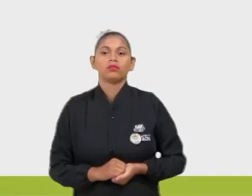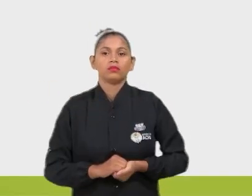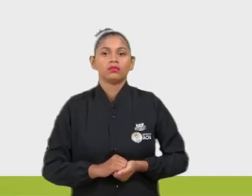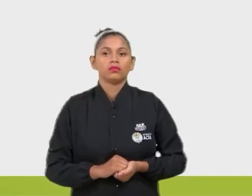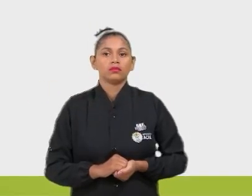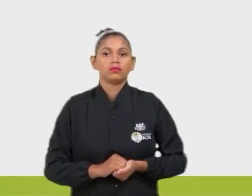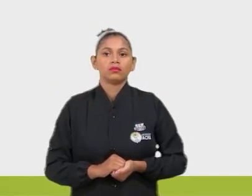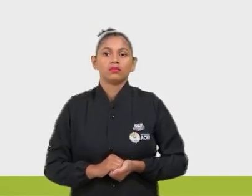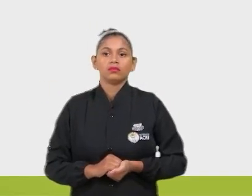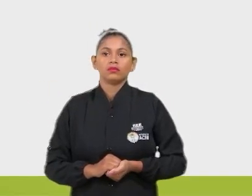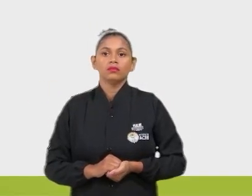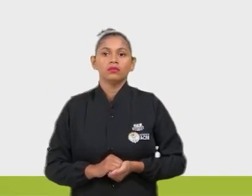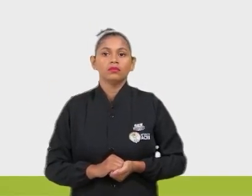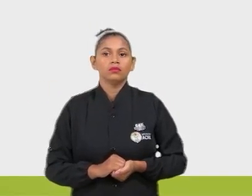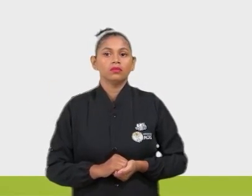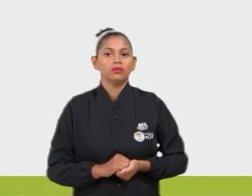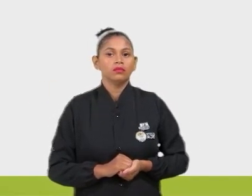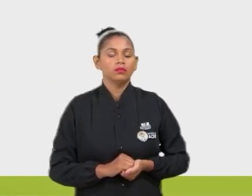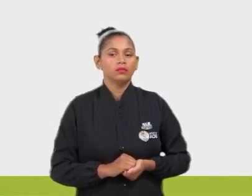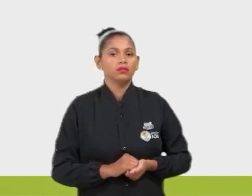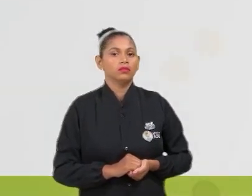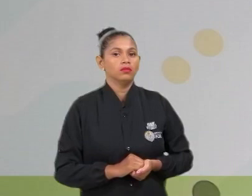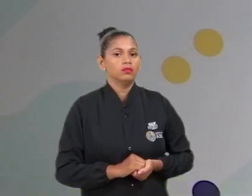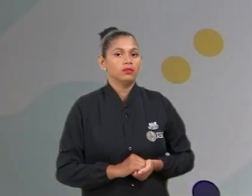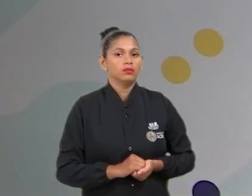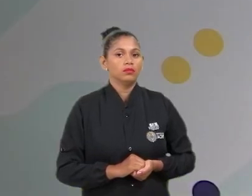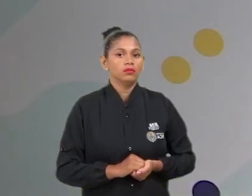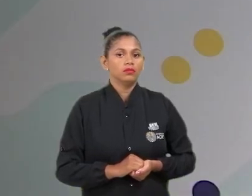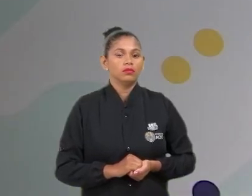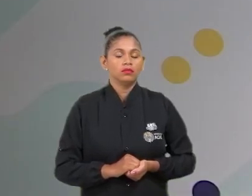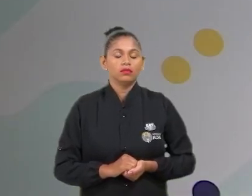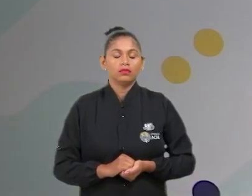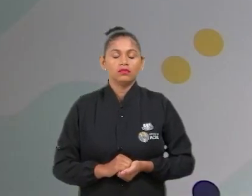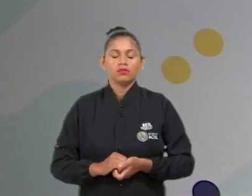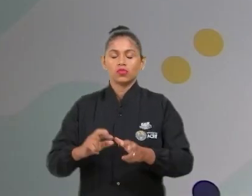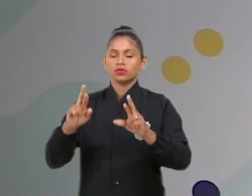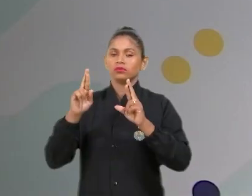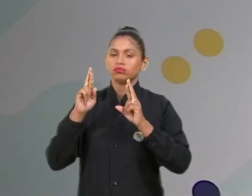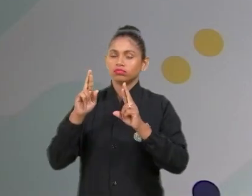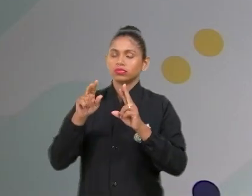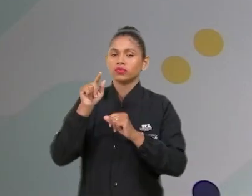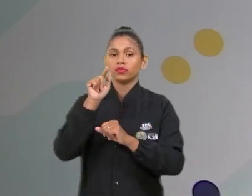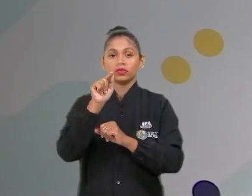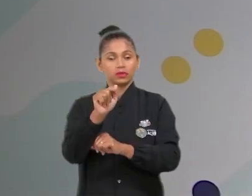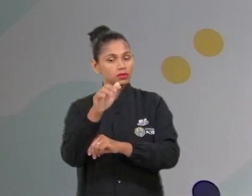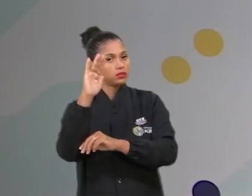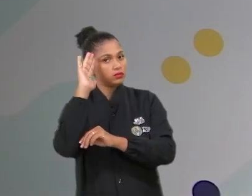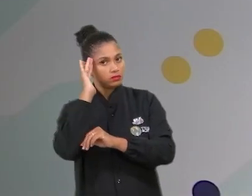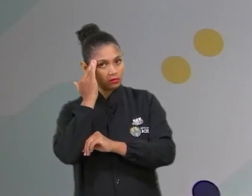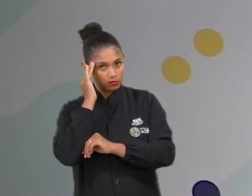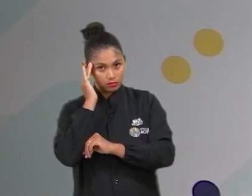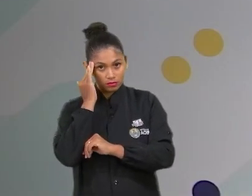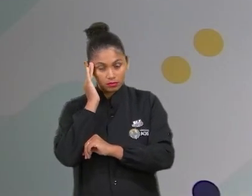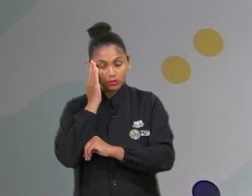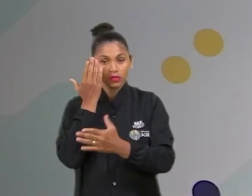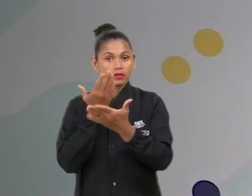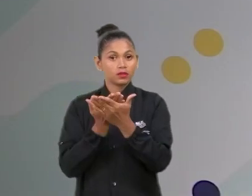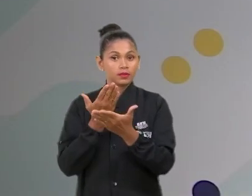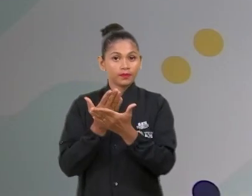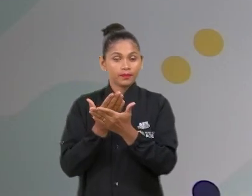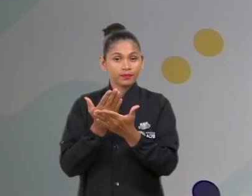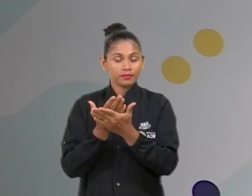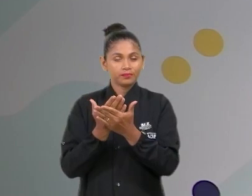de grande raio atômico. Eu espero muito que vocês tenham compreendido a aula,